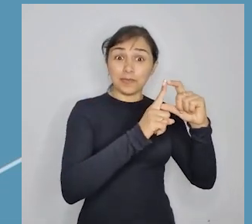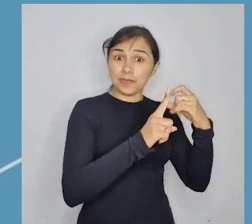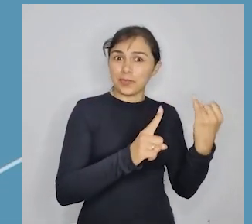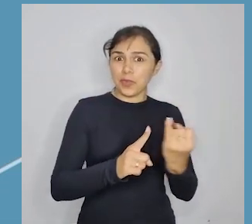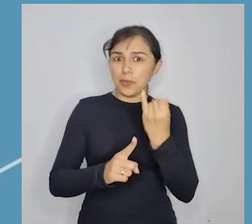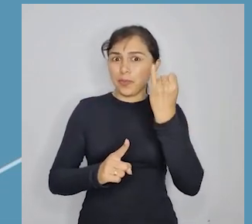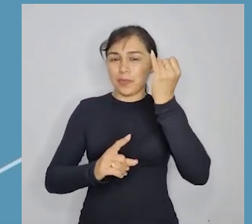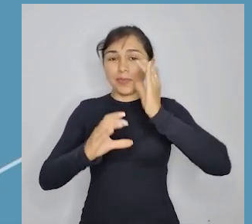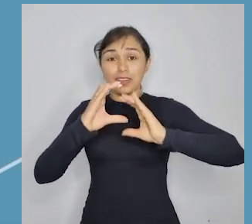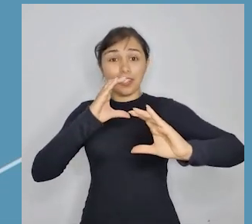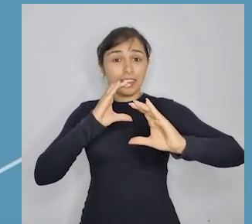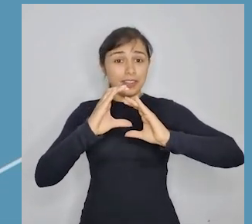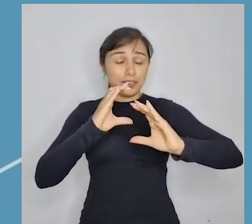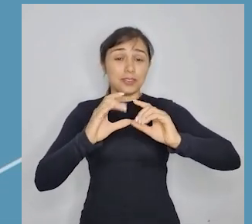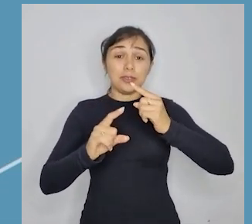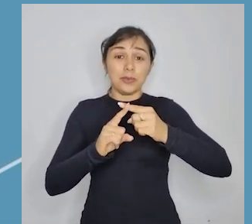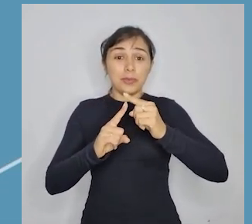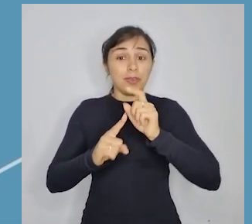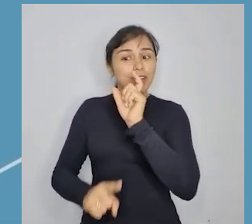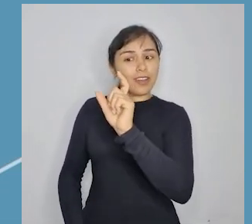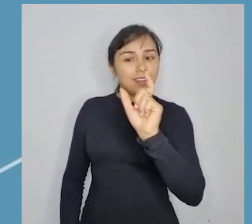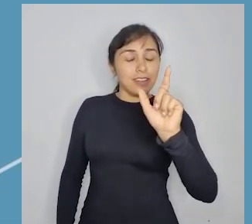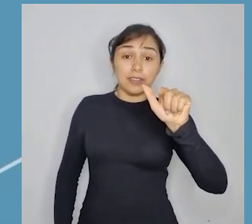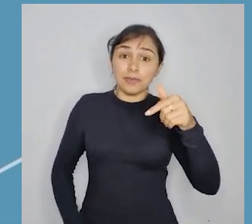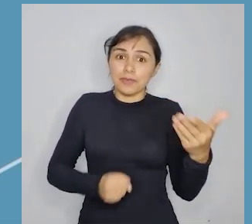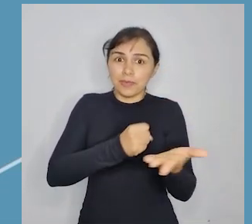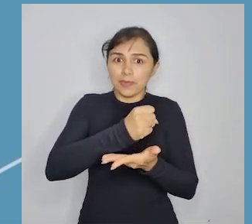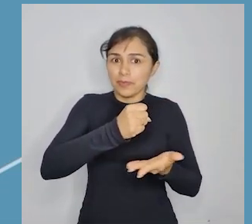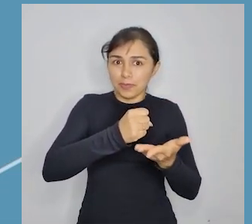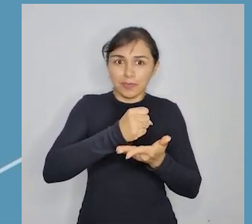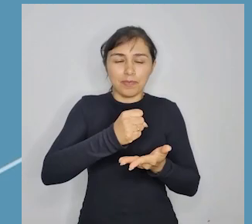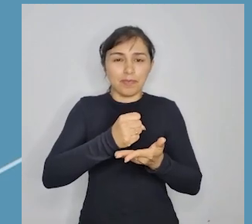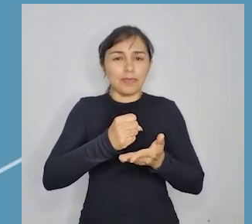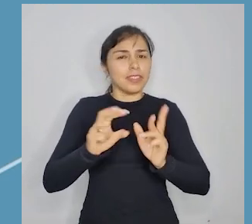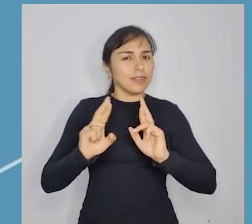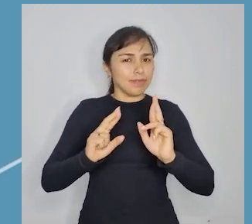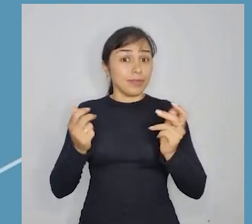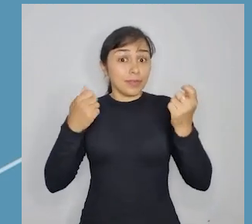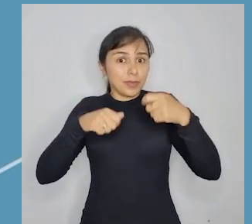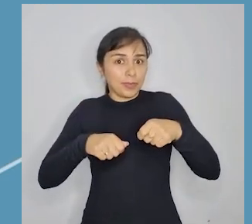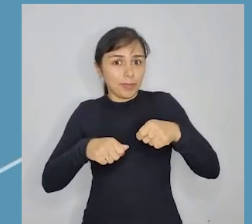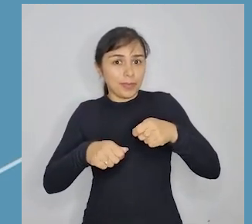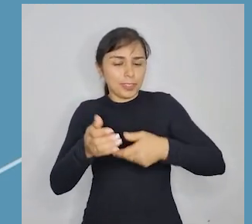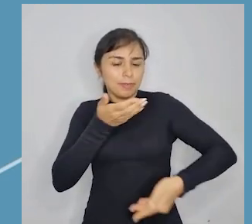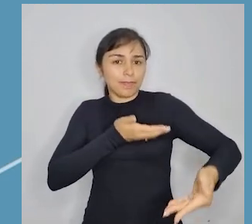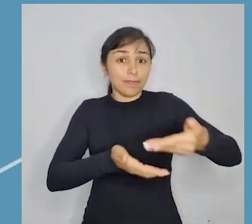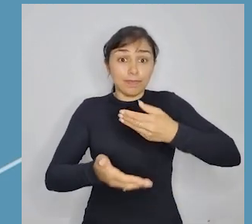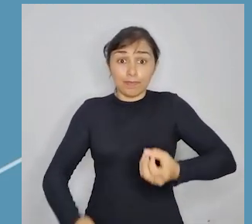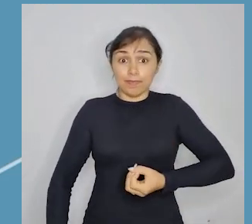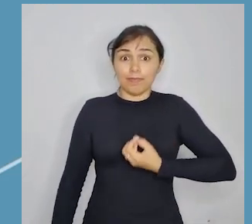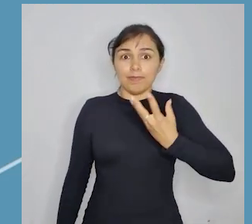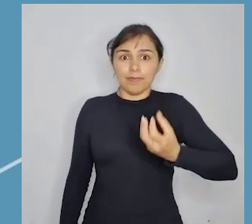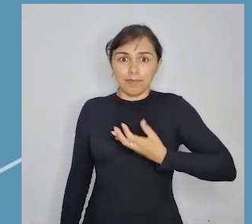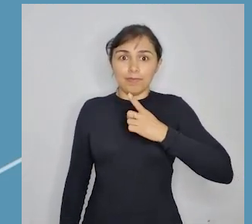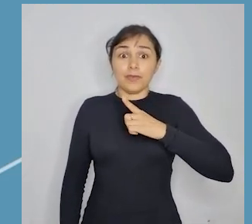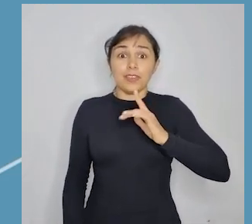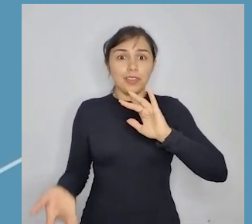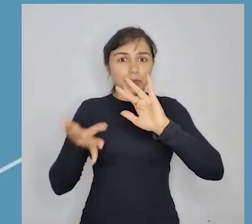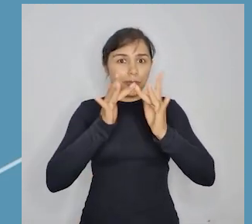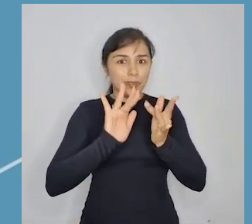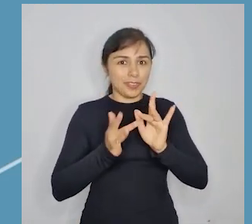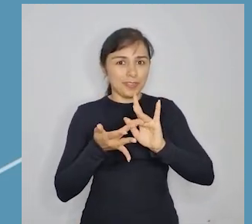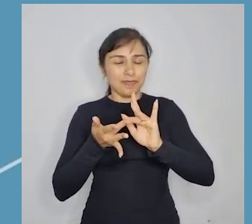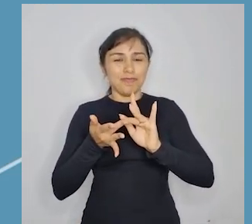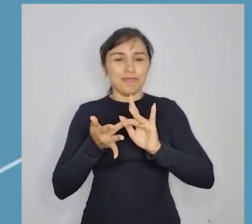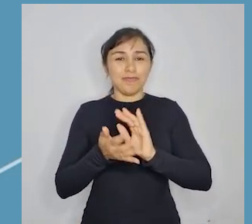palavras são importantes para a comunicação porque elas são a base da nossa capacidade de nos expressar e nos conectar com os